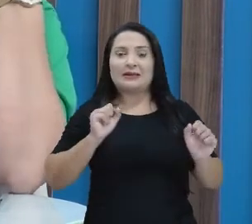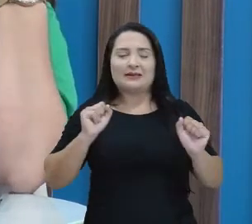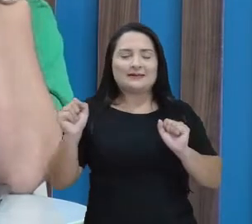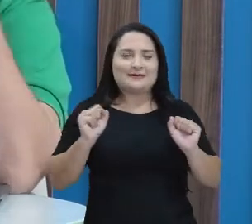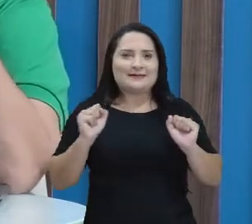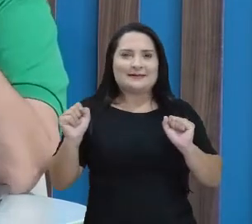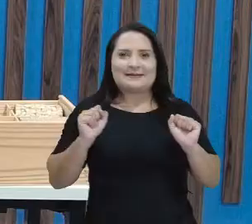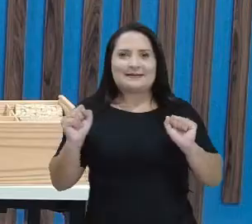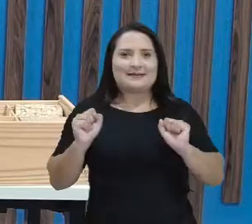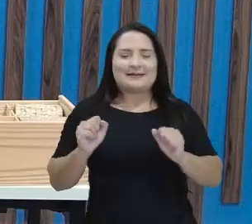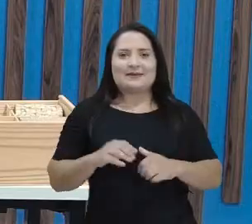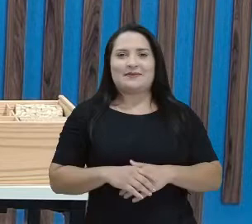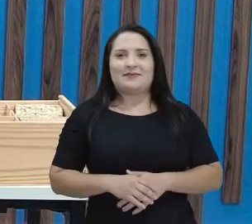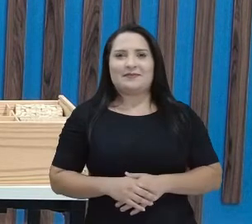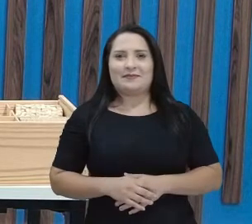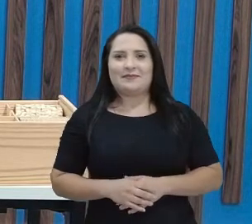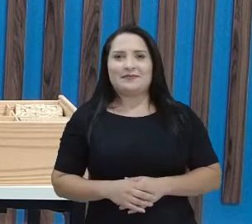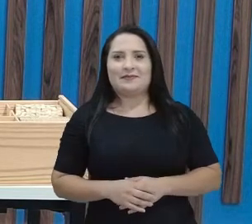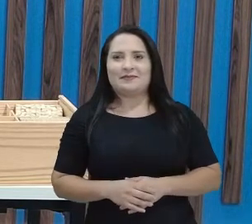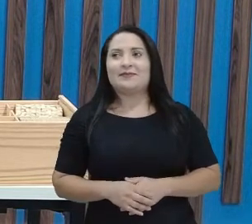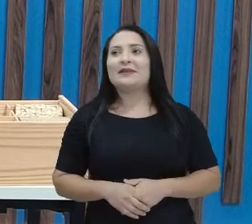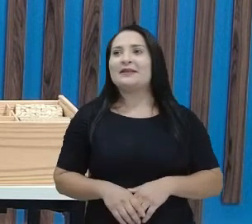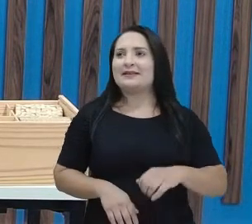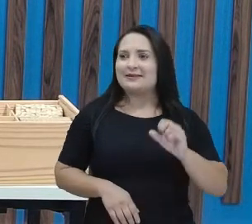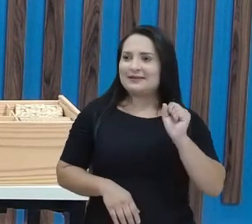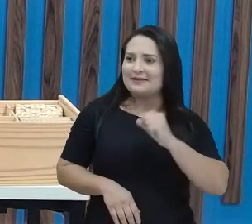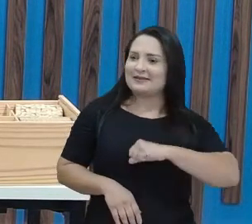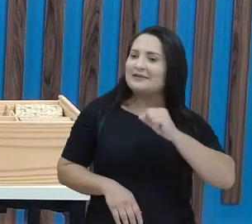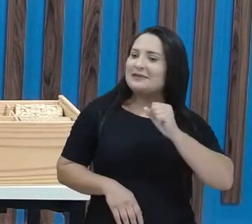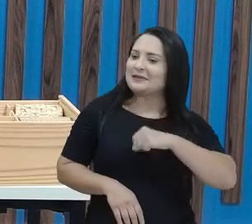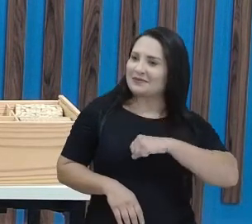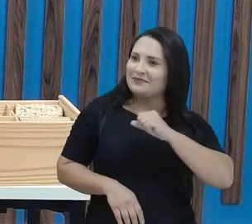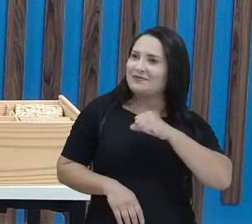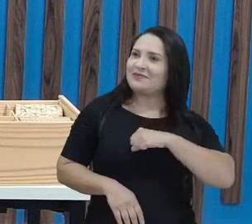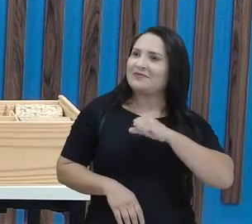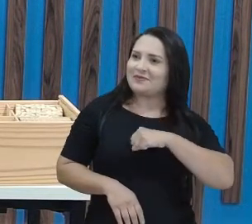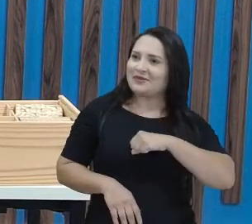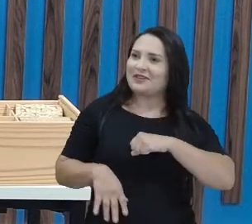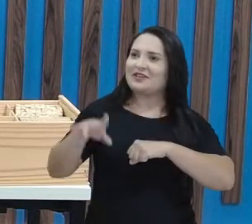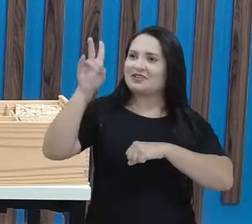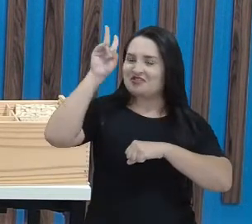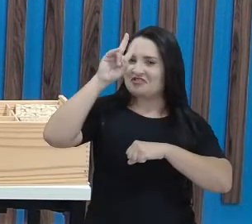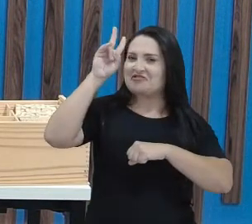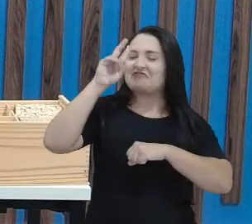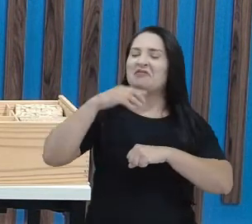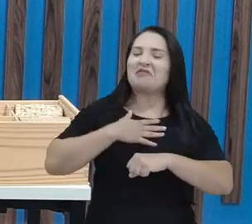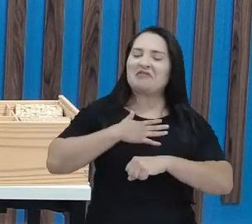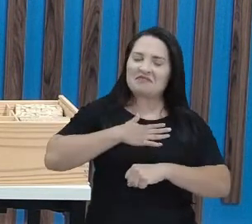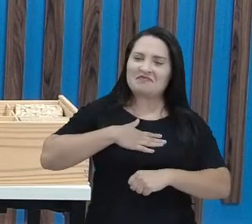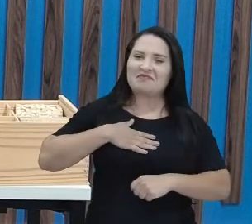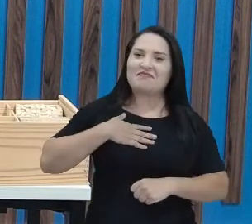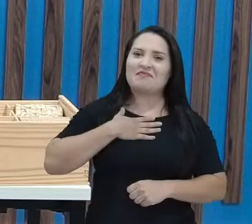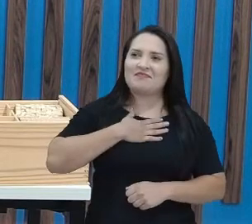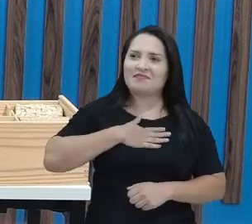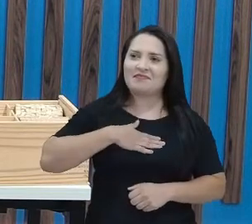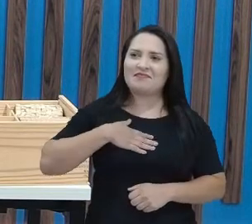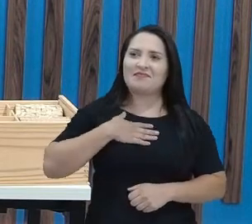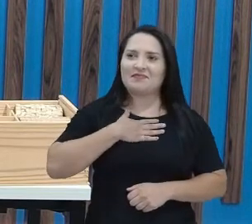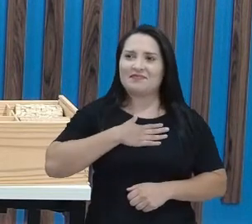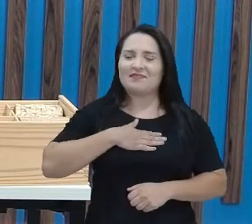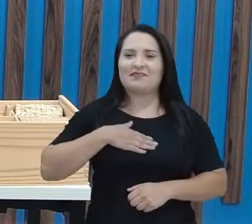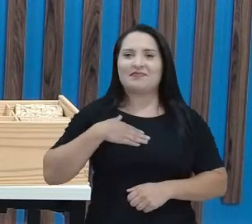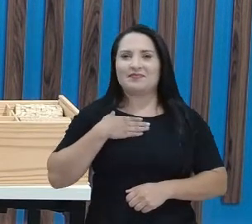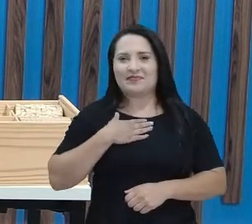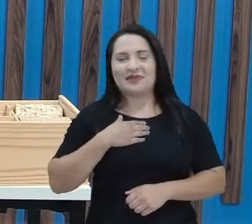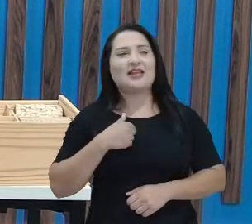né? É, professora Iris, quem gosta de história tá aqui, né? Tu gosta de história